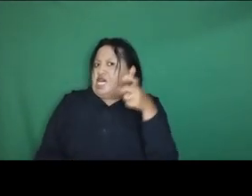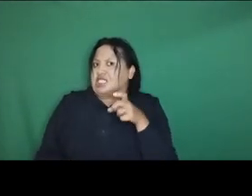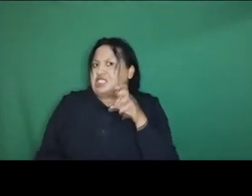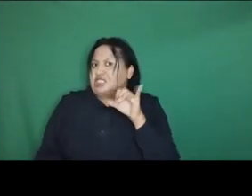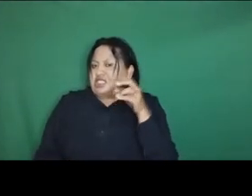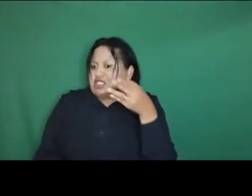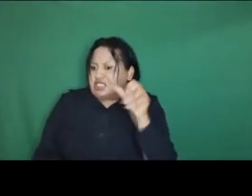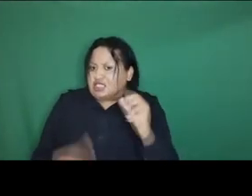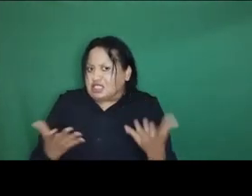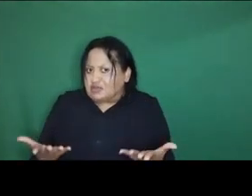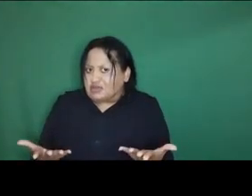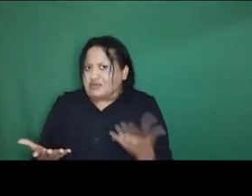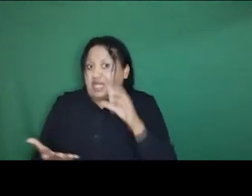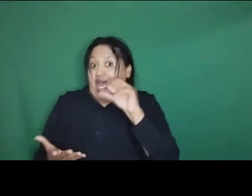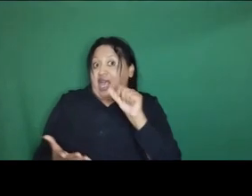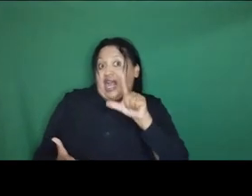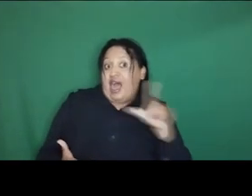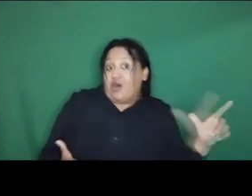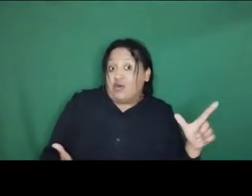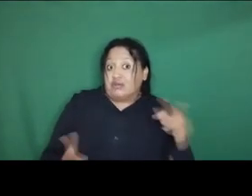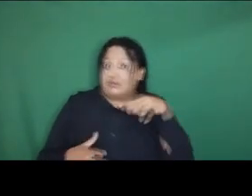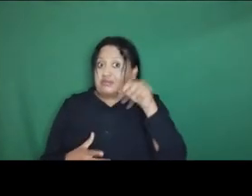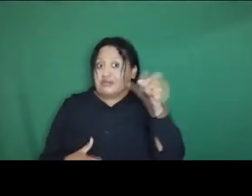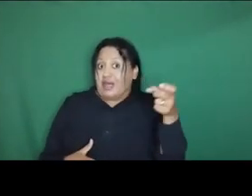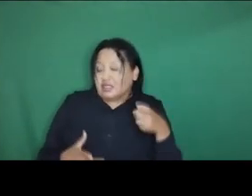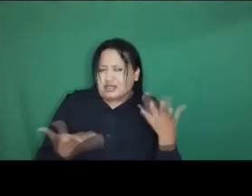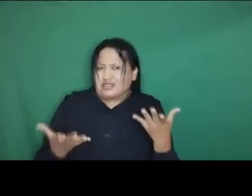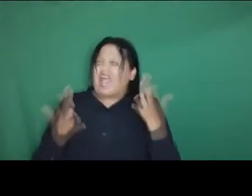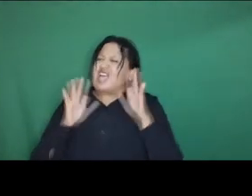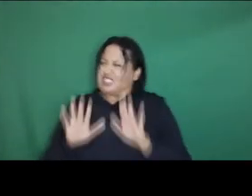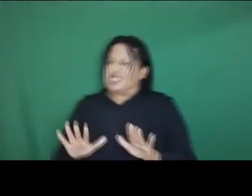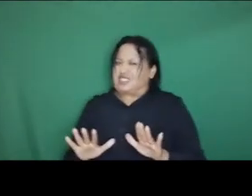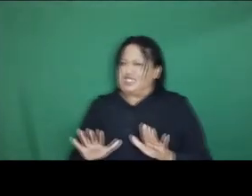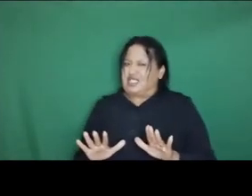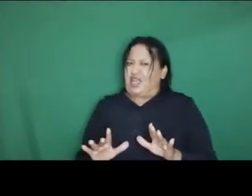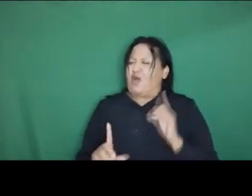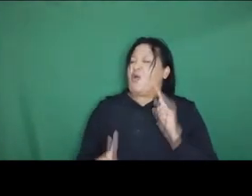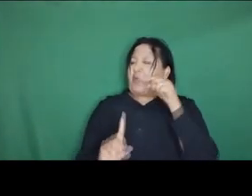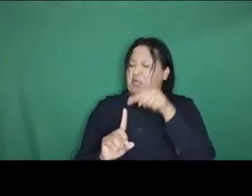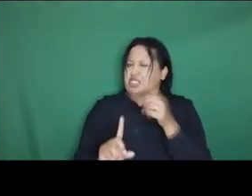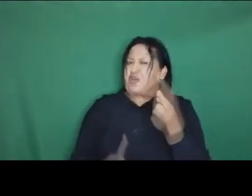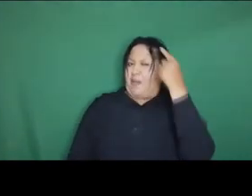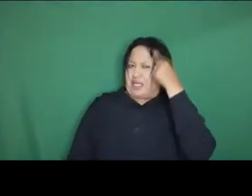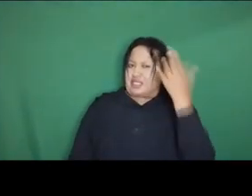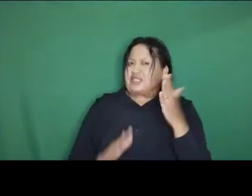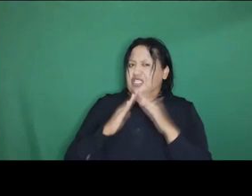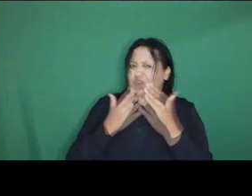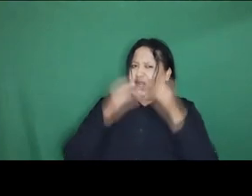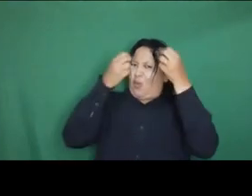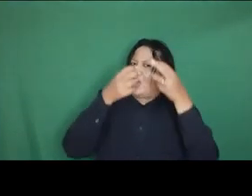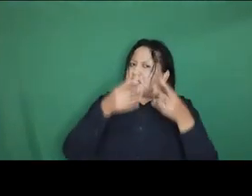luta de classes Karl Marx era isso era esse o objetivo era esse pensamento da escola